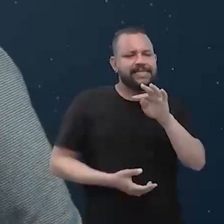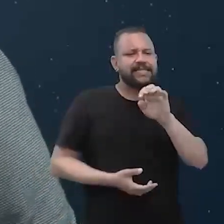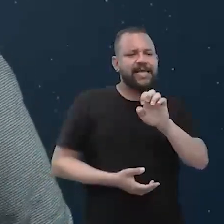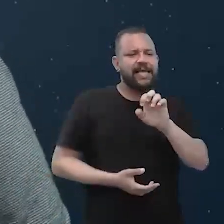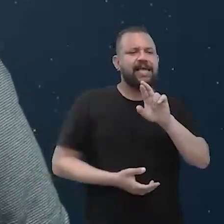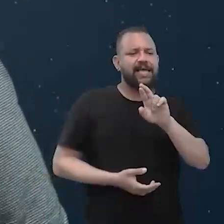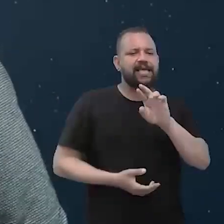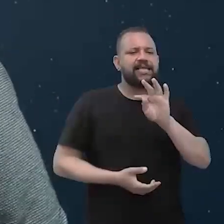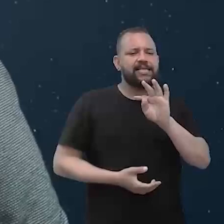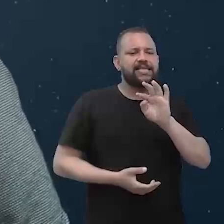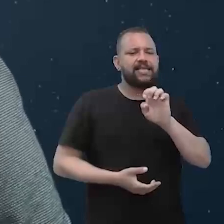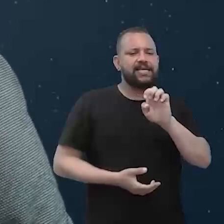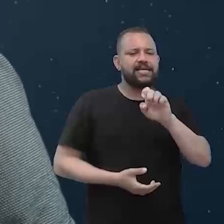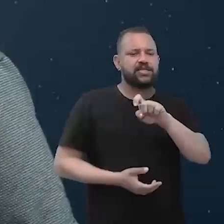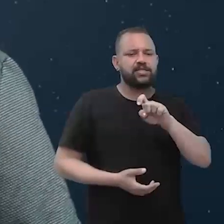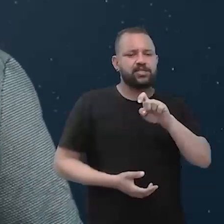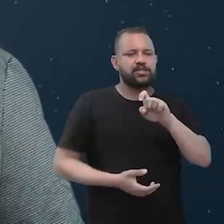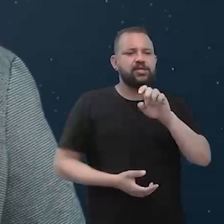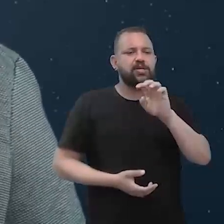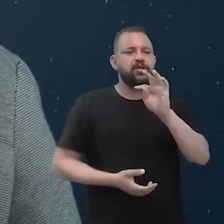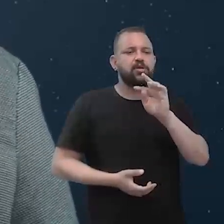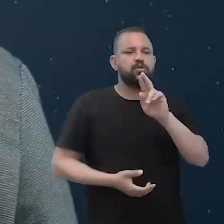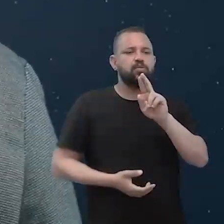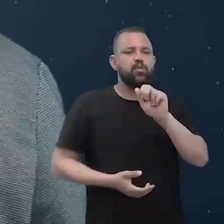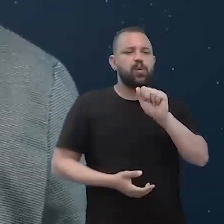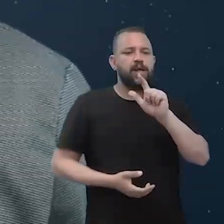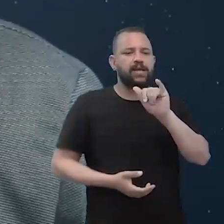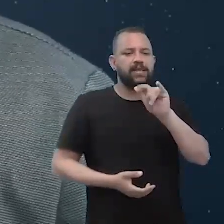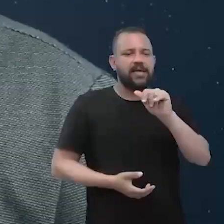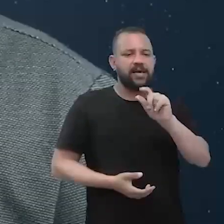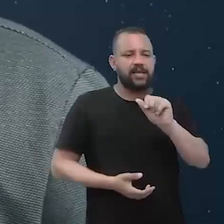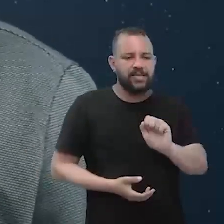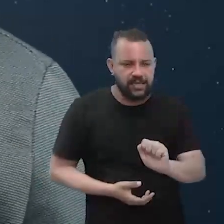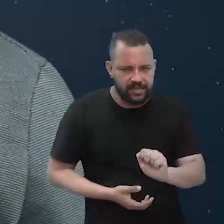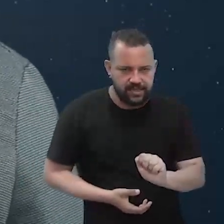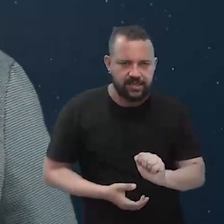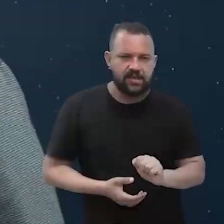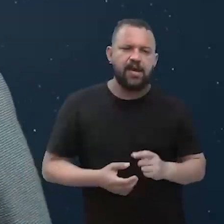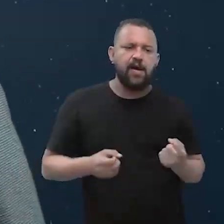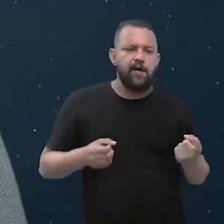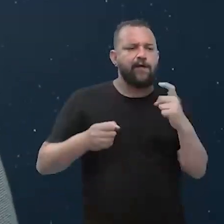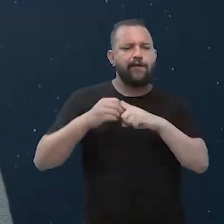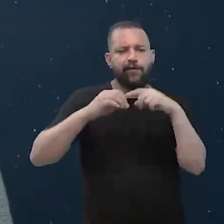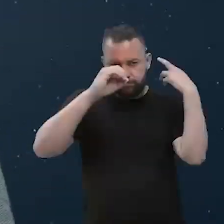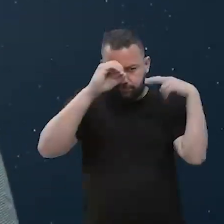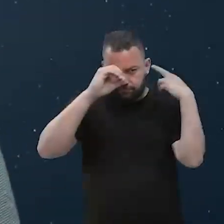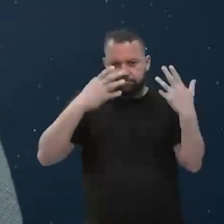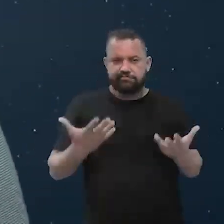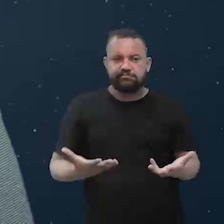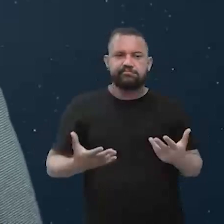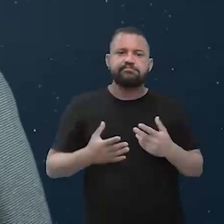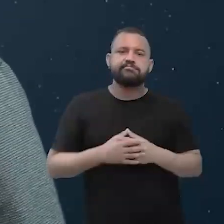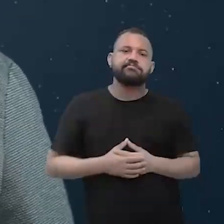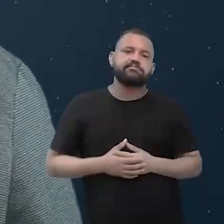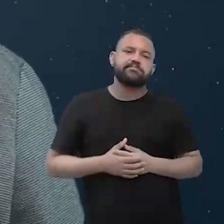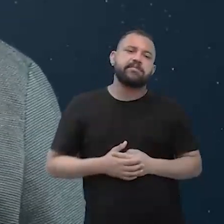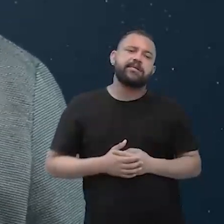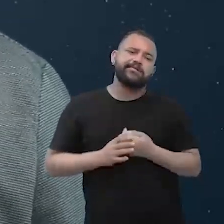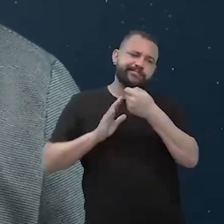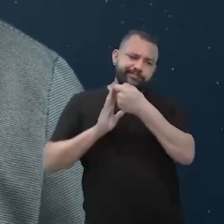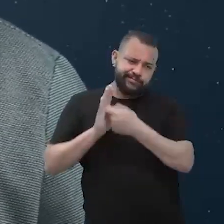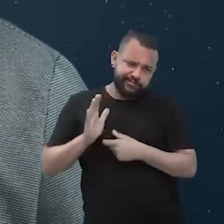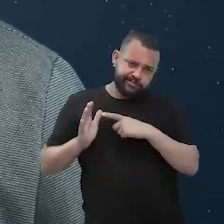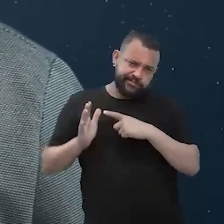estabelecida entre textos. Ok? Volta lá, dá uma olhada no comando. Então ele diz, os 2 textos abordam a temática de animais